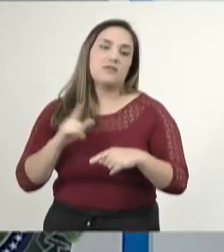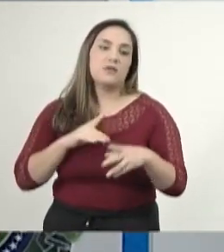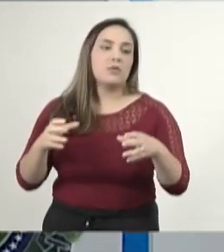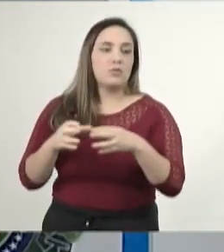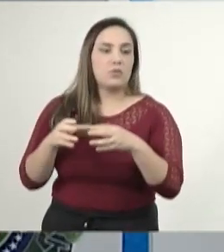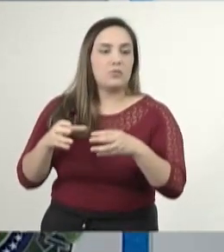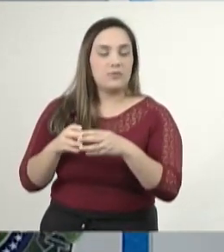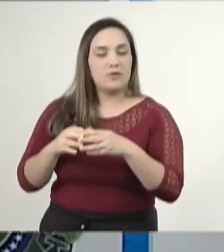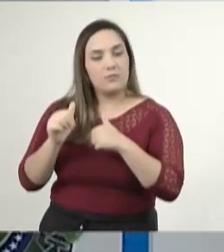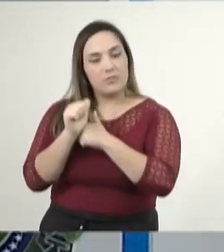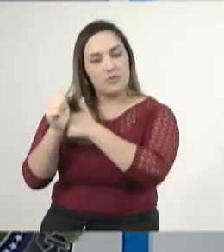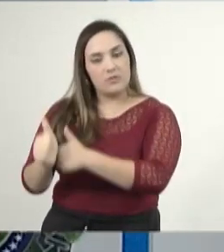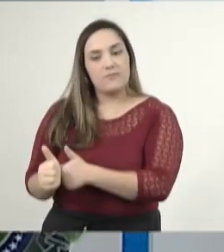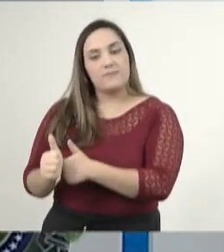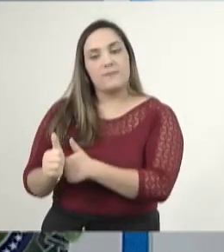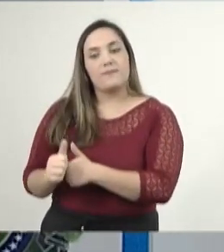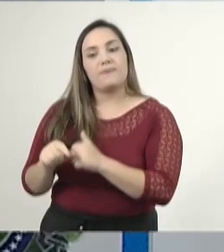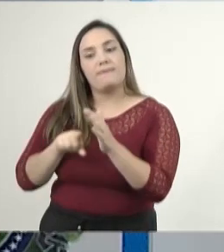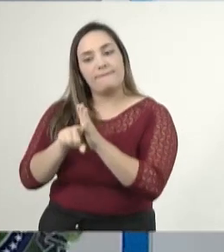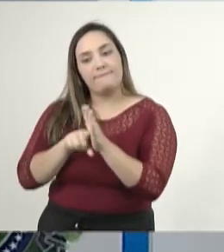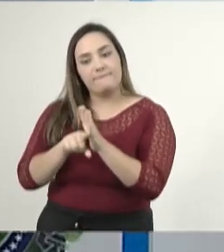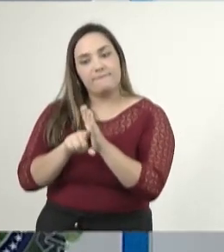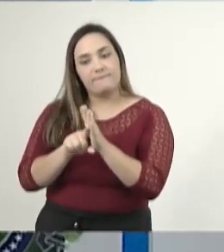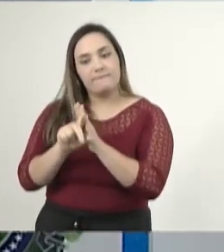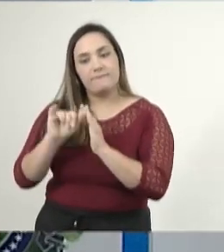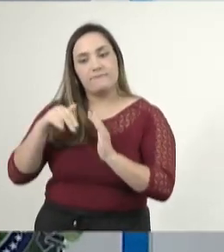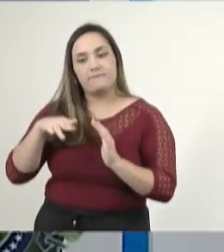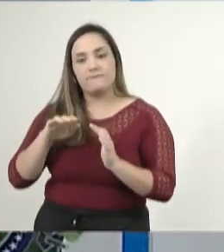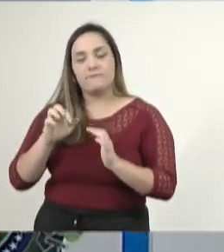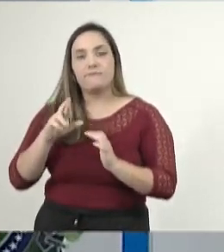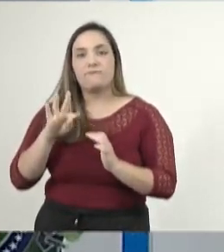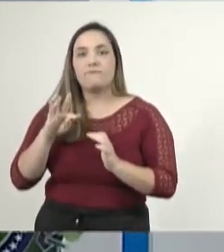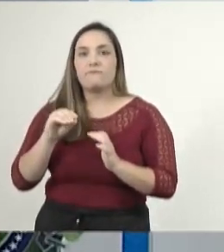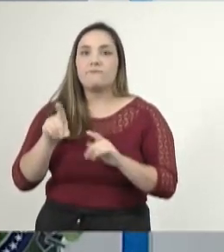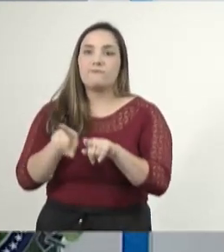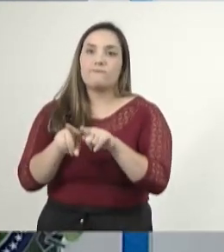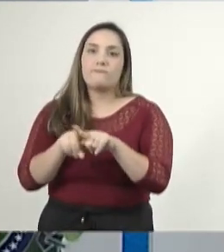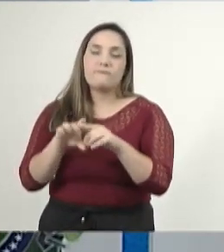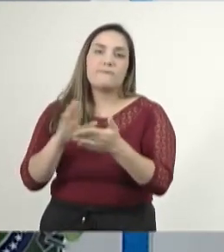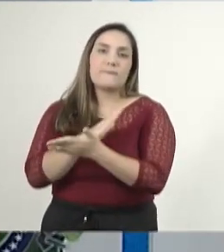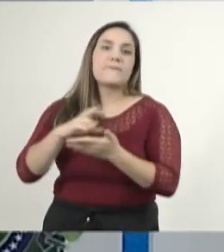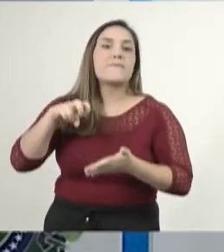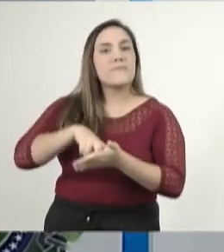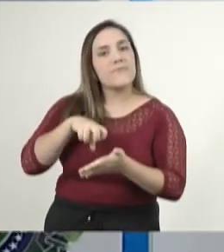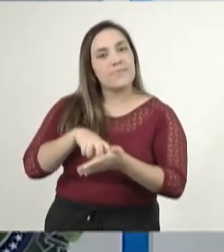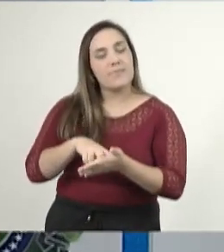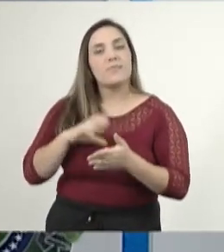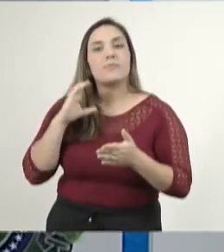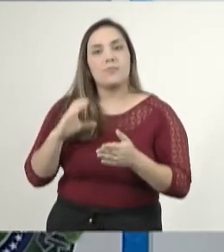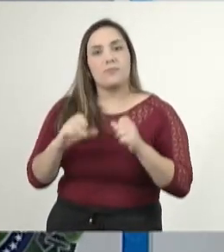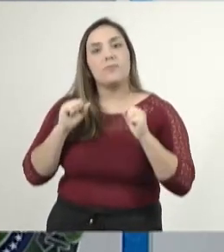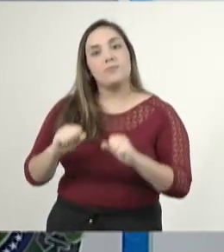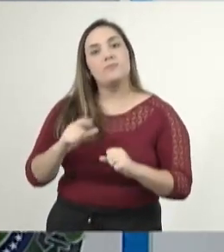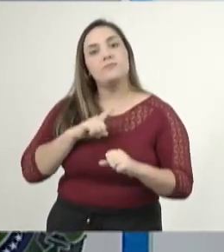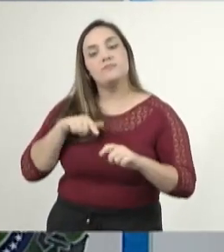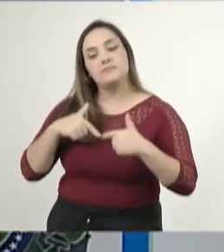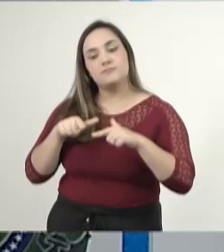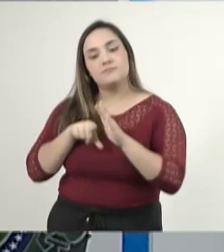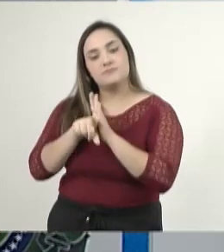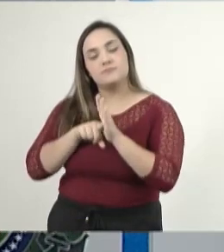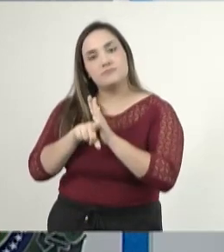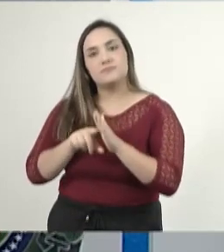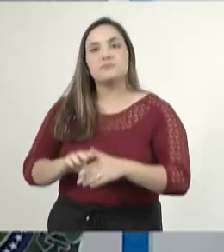comissão temporária que vai acompanhar então esse inquérito e também possíveis ações penais que possam surgir a partir desse trabalho de